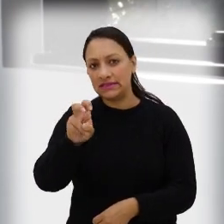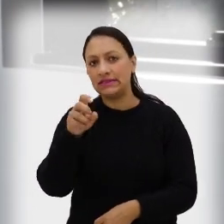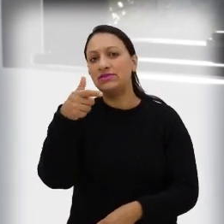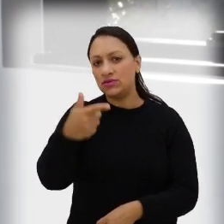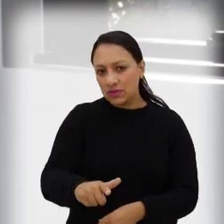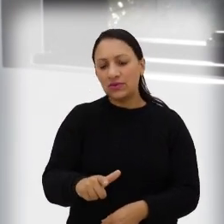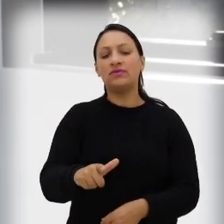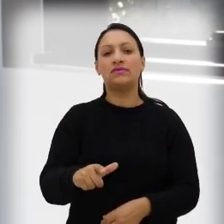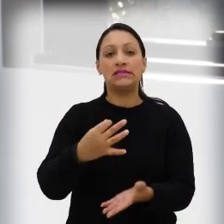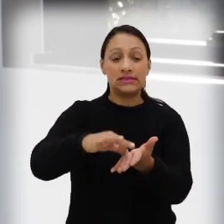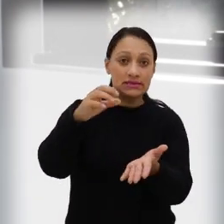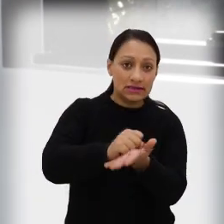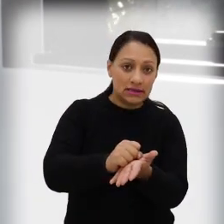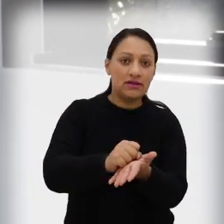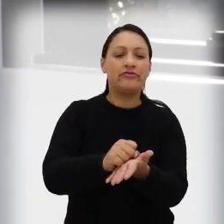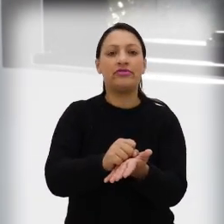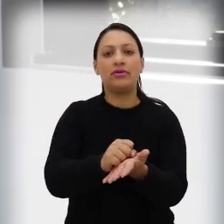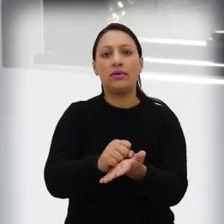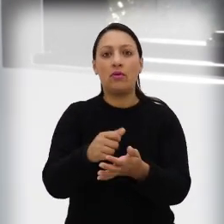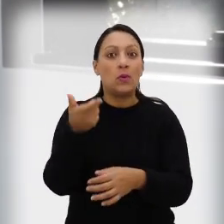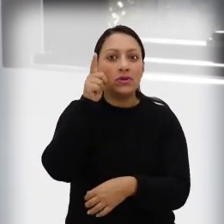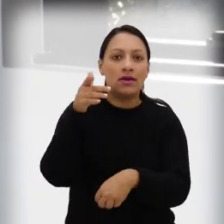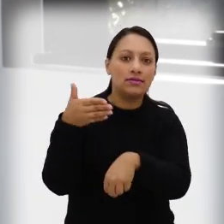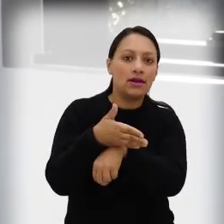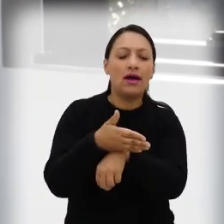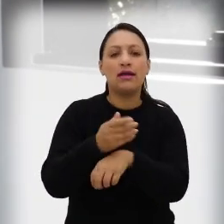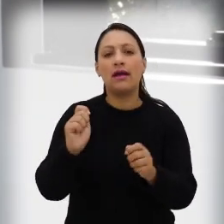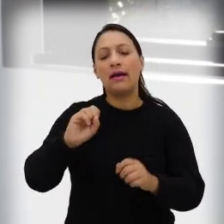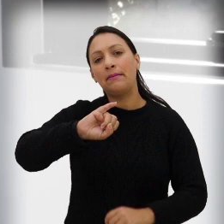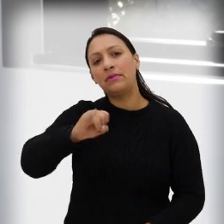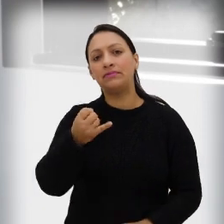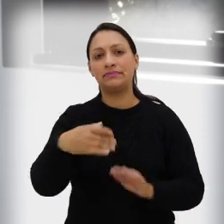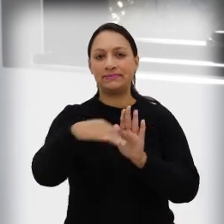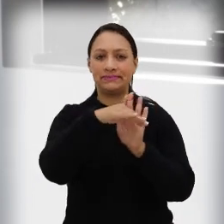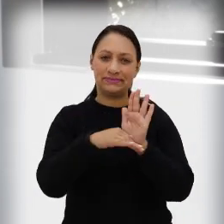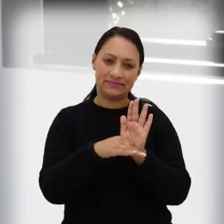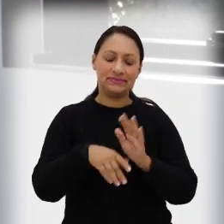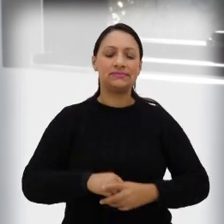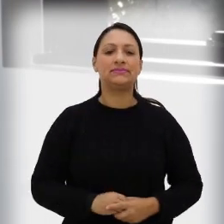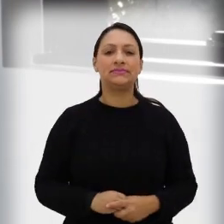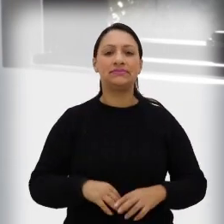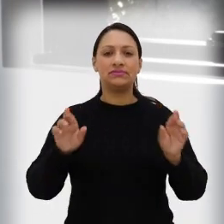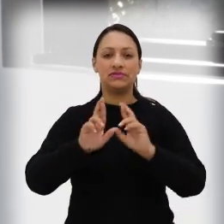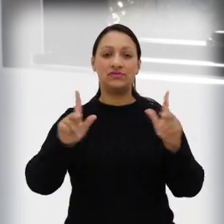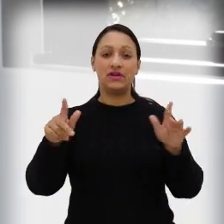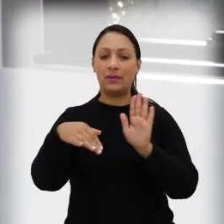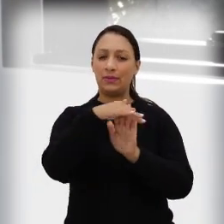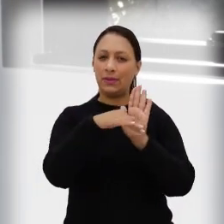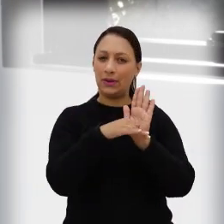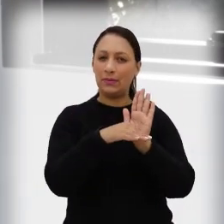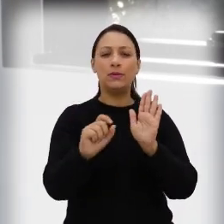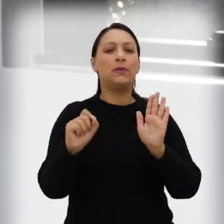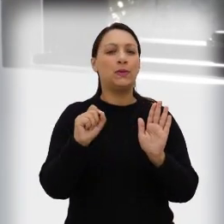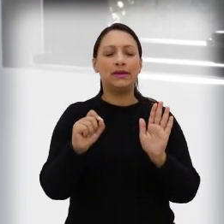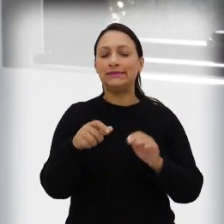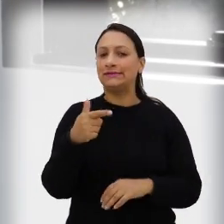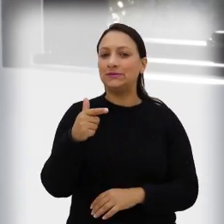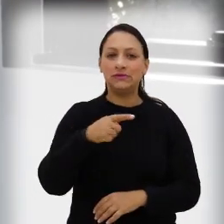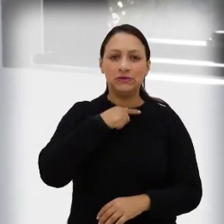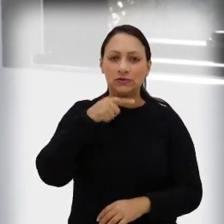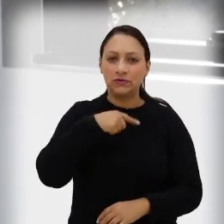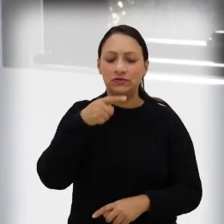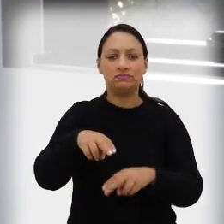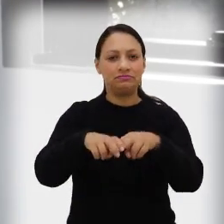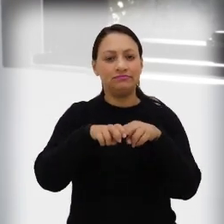daqui a pouco elas entram, enfim, e possam aproveitar o programa. Um diferencial do nosso programa, sem dúvida nenhuma, e por isso que ele foi criado